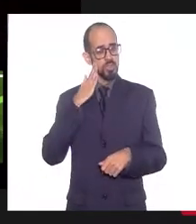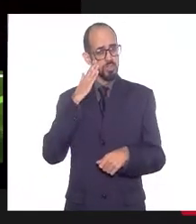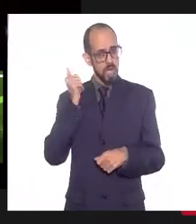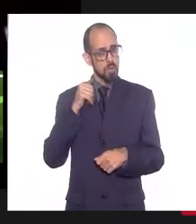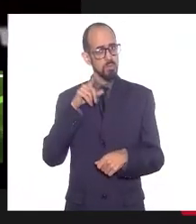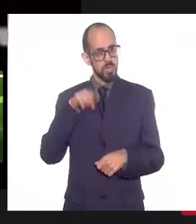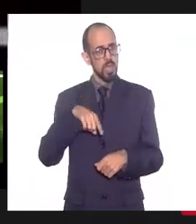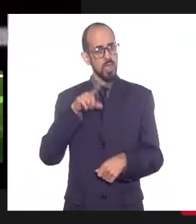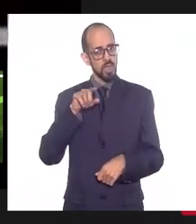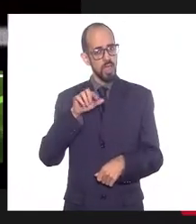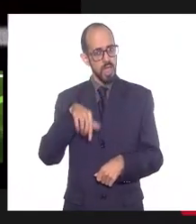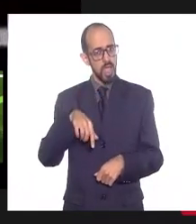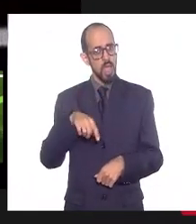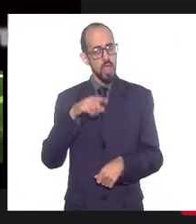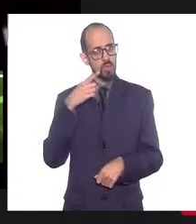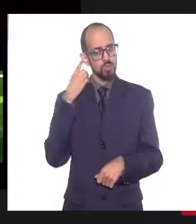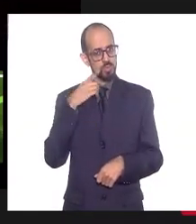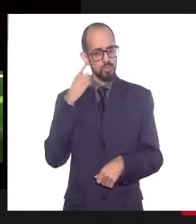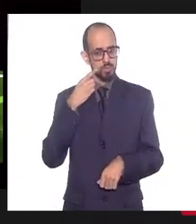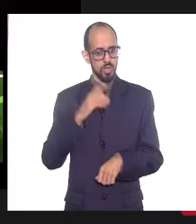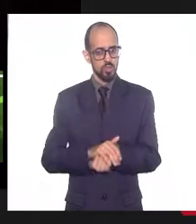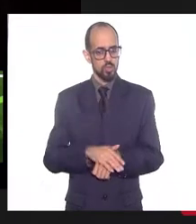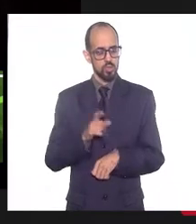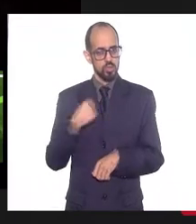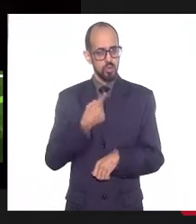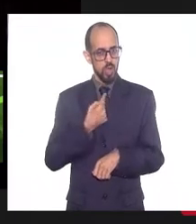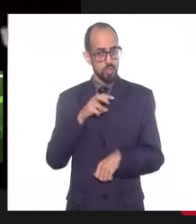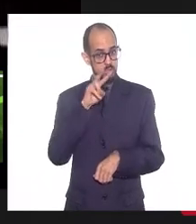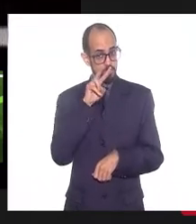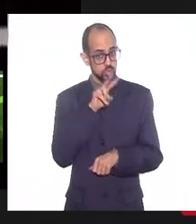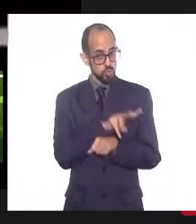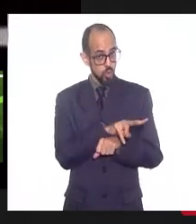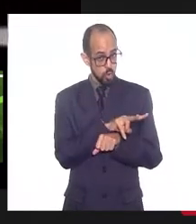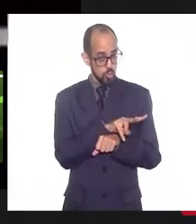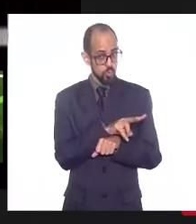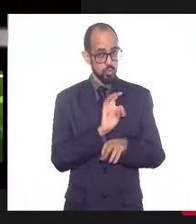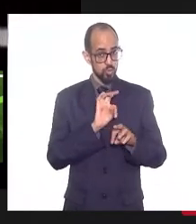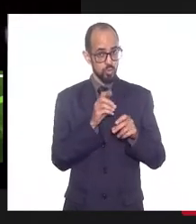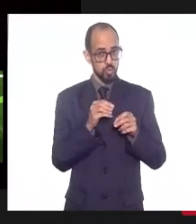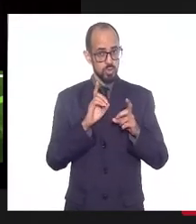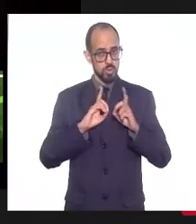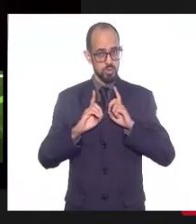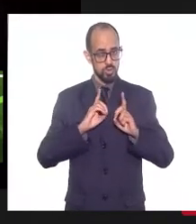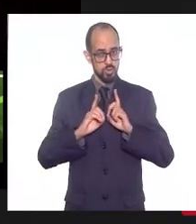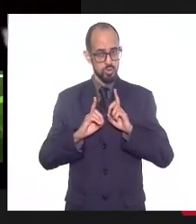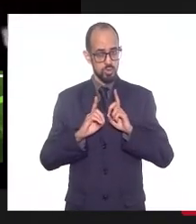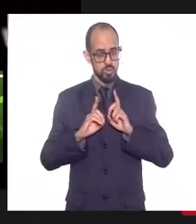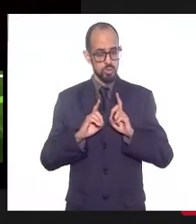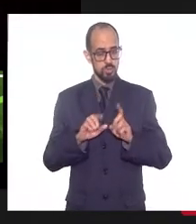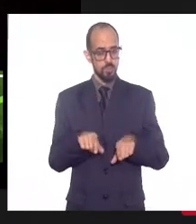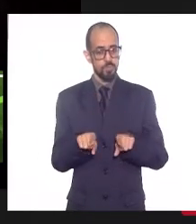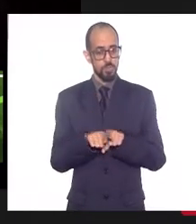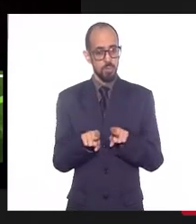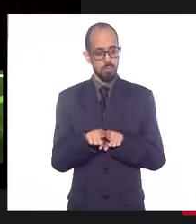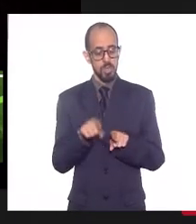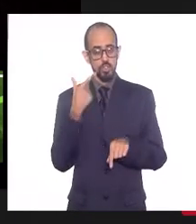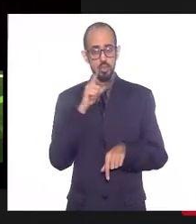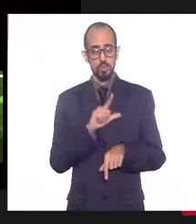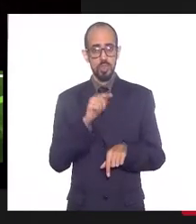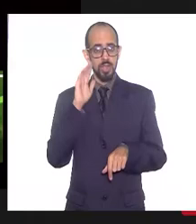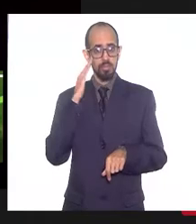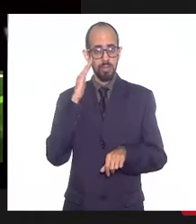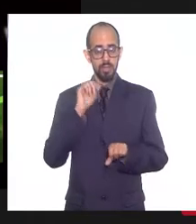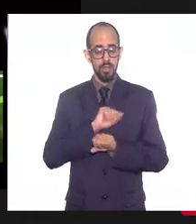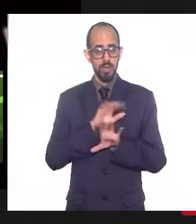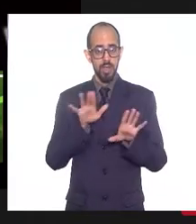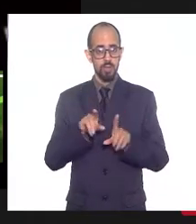parlamentares. A gente está de olho nessas discussões. E dentro disso, a gente consegue entender também